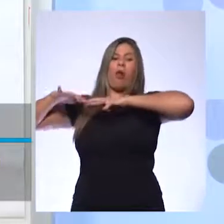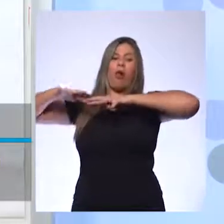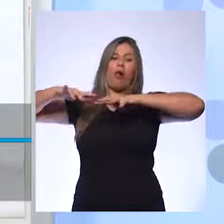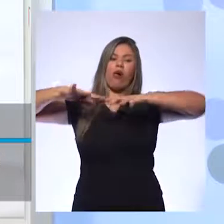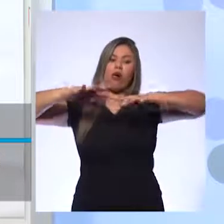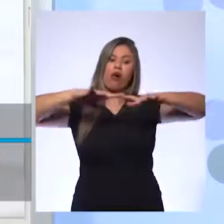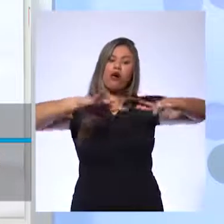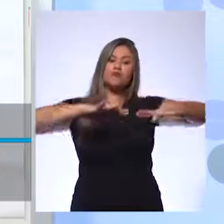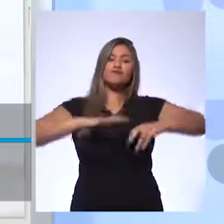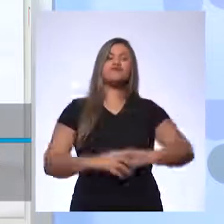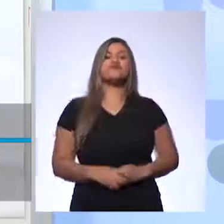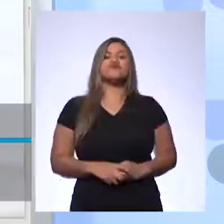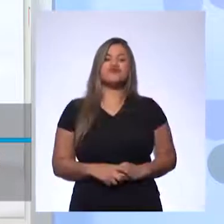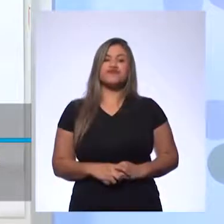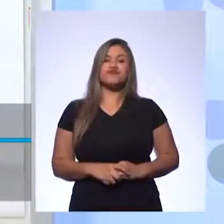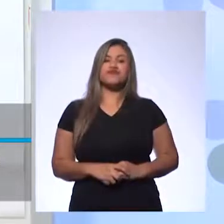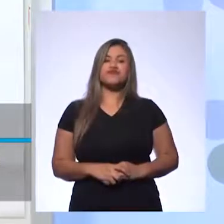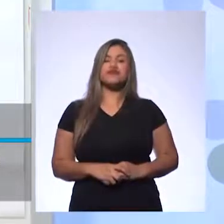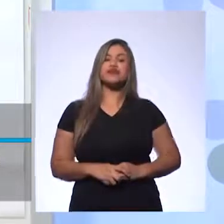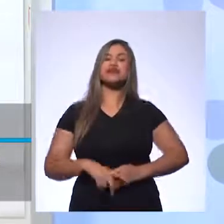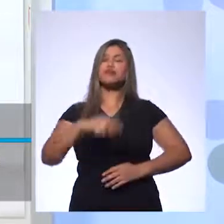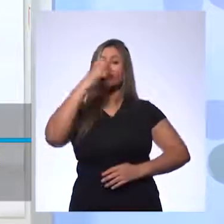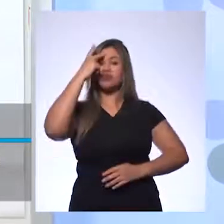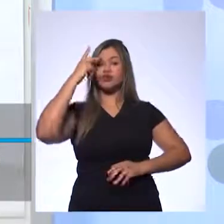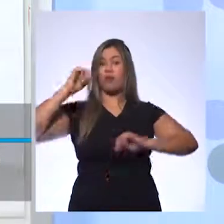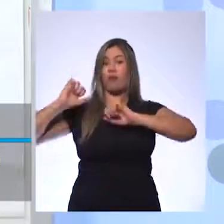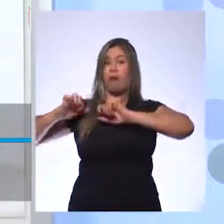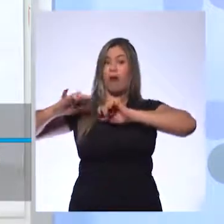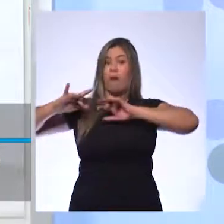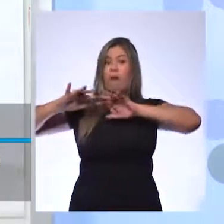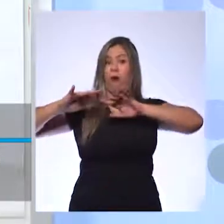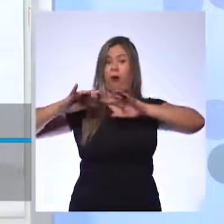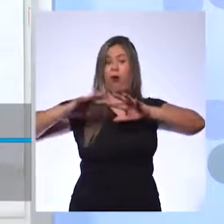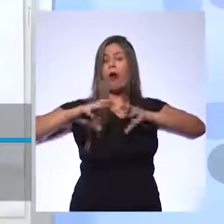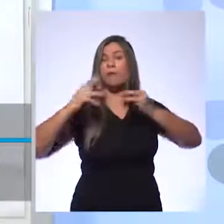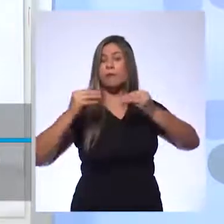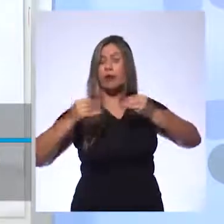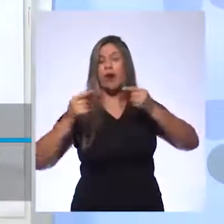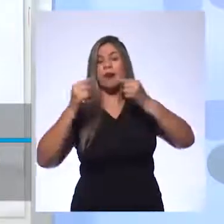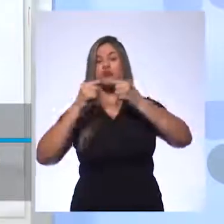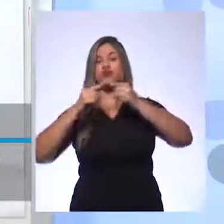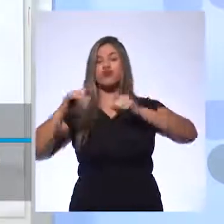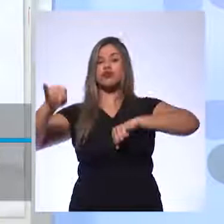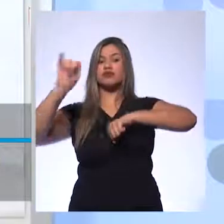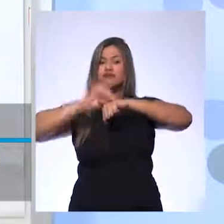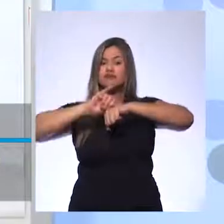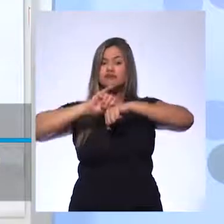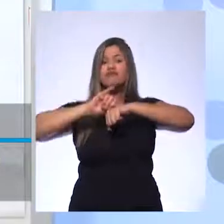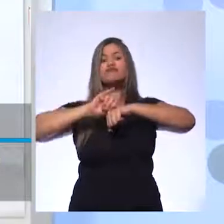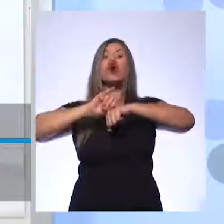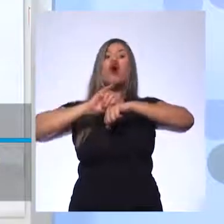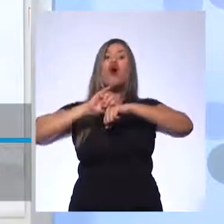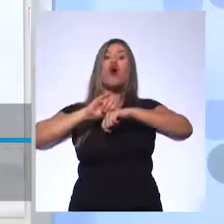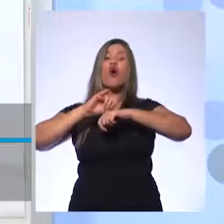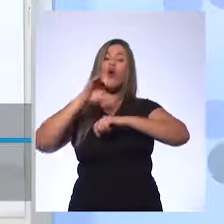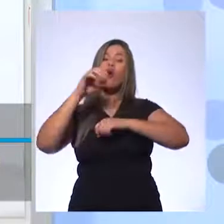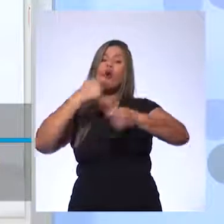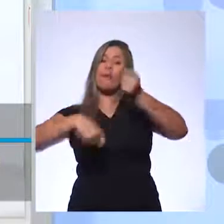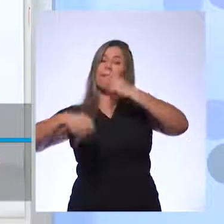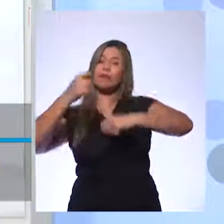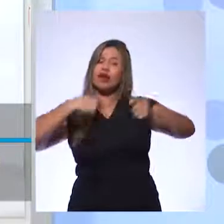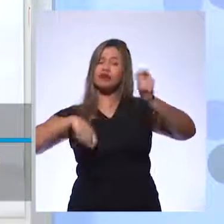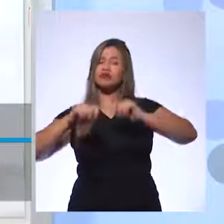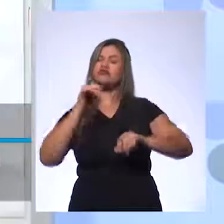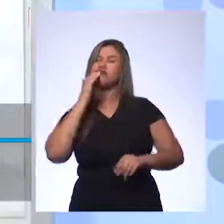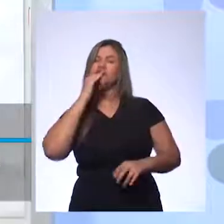certo e onde as pessoas se reúnem rola ali um comércio Inclusive eu vou contar para vocês a história do banco